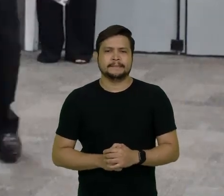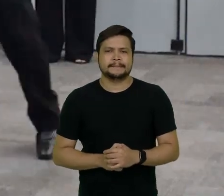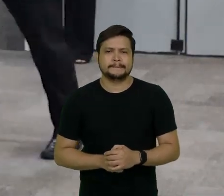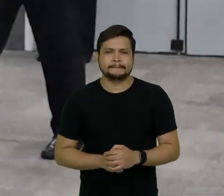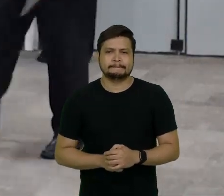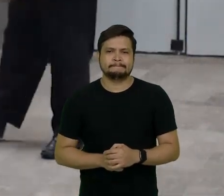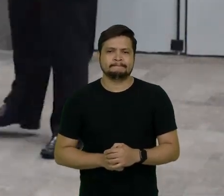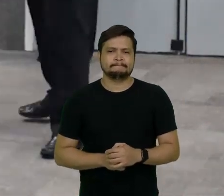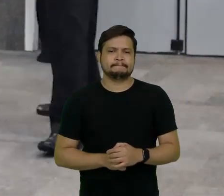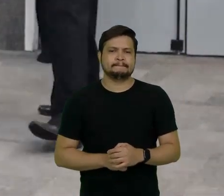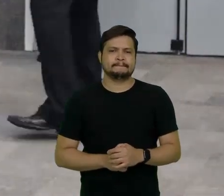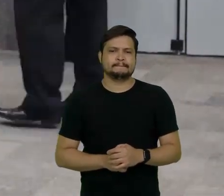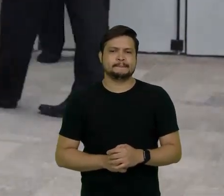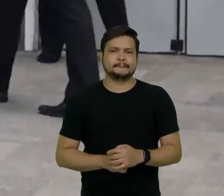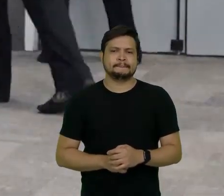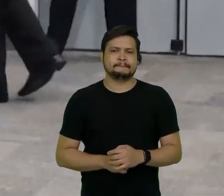Direito, você vai.